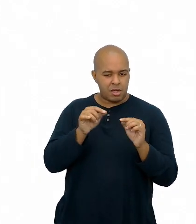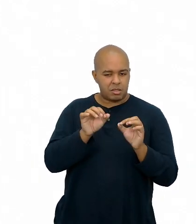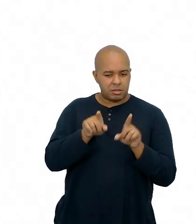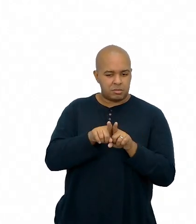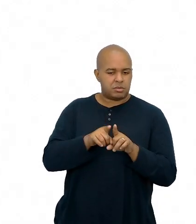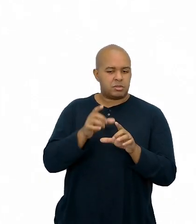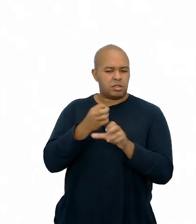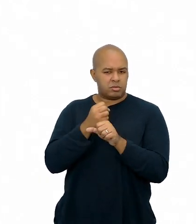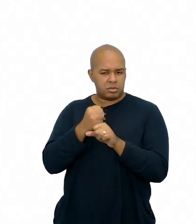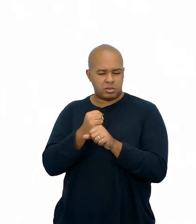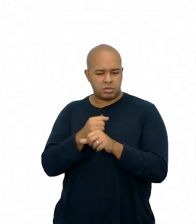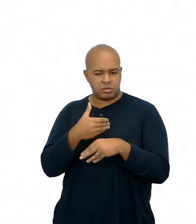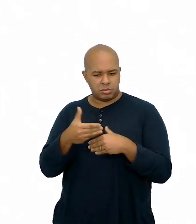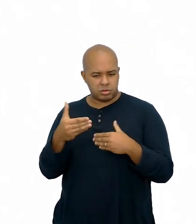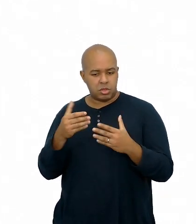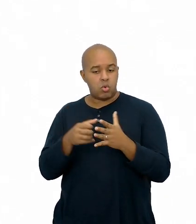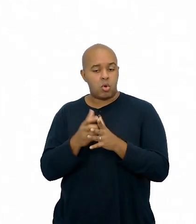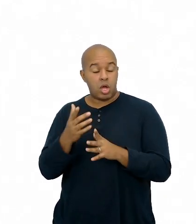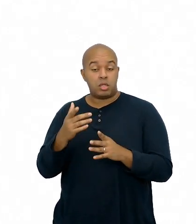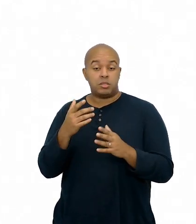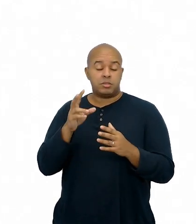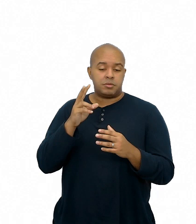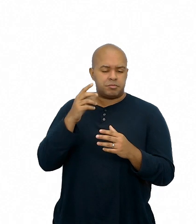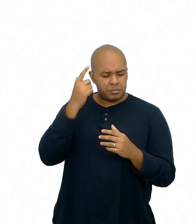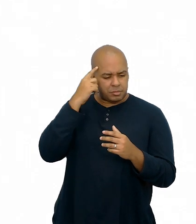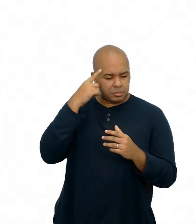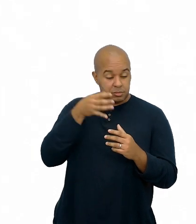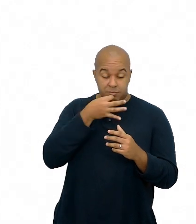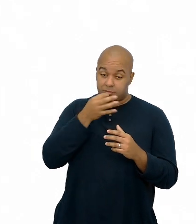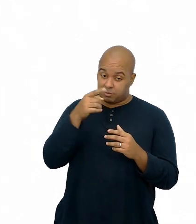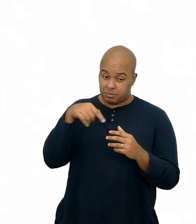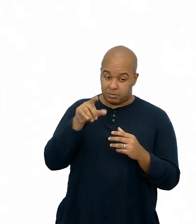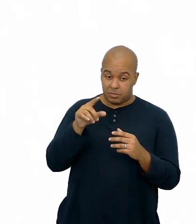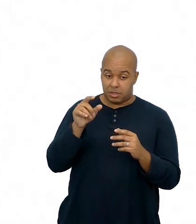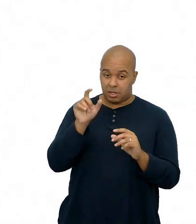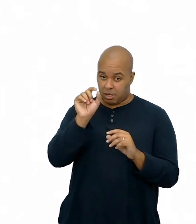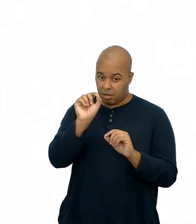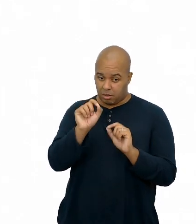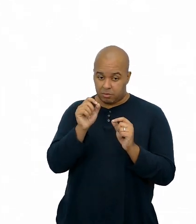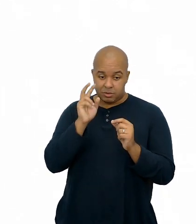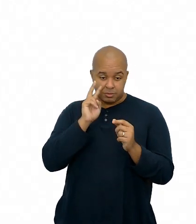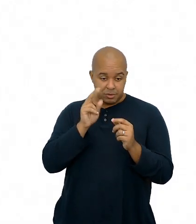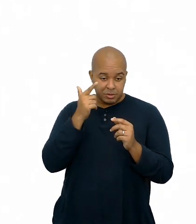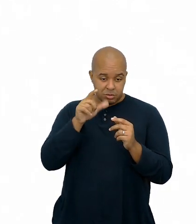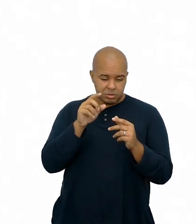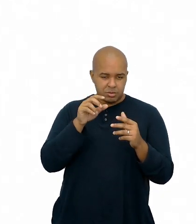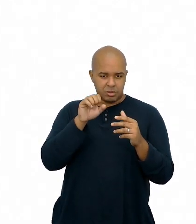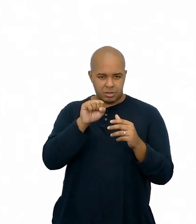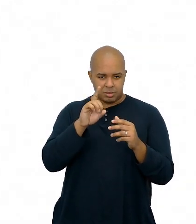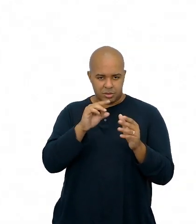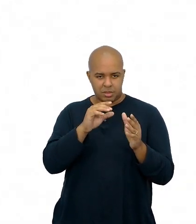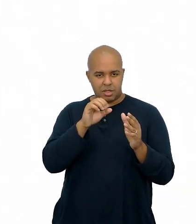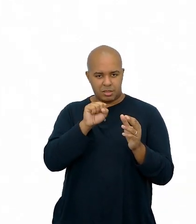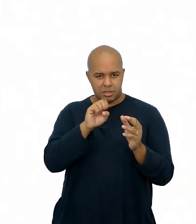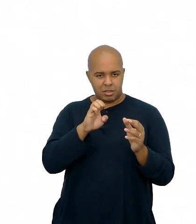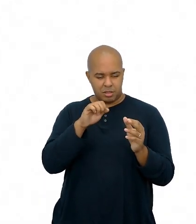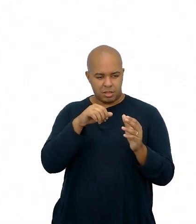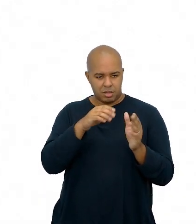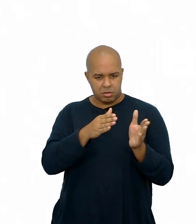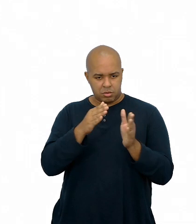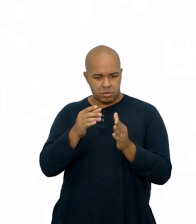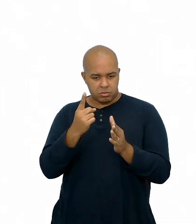à contagem e estimativas. Então, nossa sugestão é que você revisite aí a sequência 1,